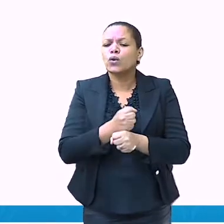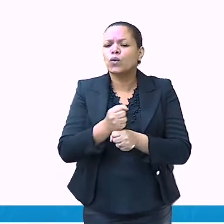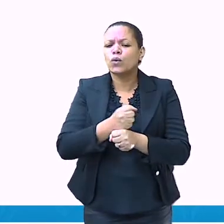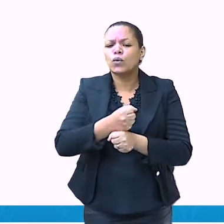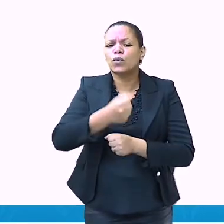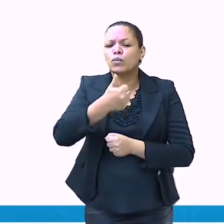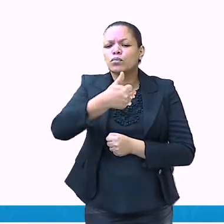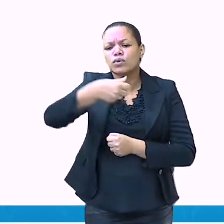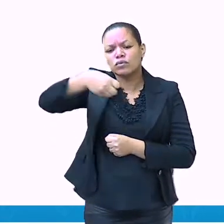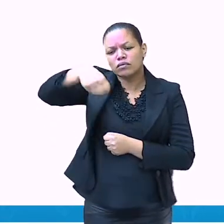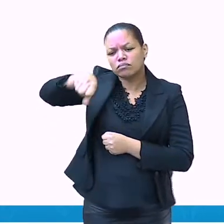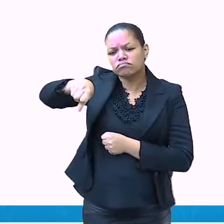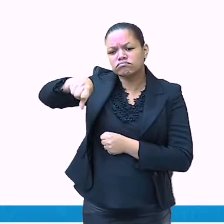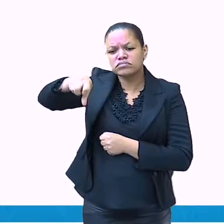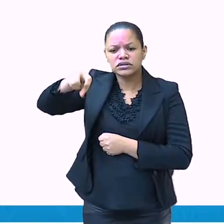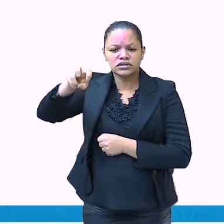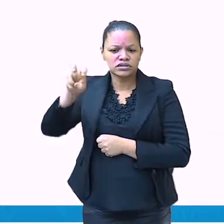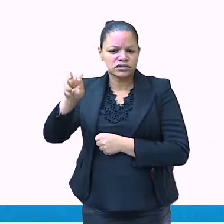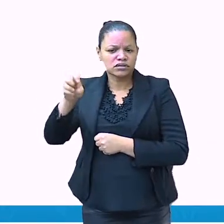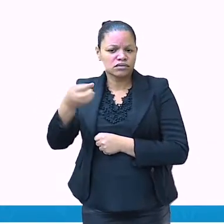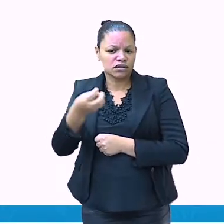1953, Martin Luther King